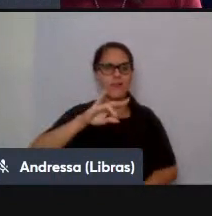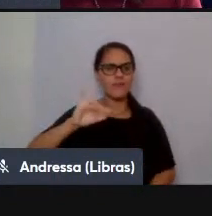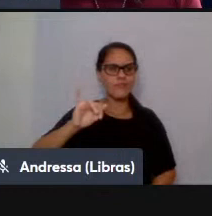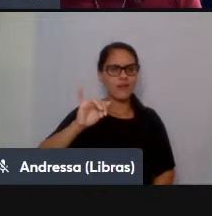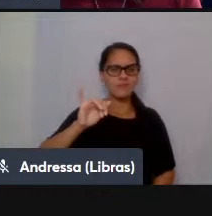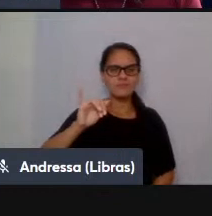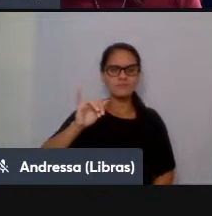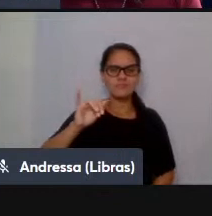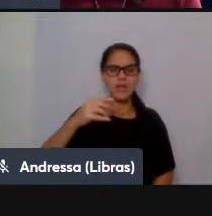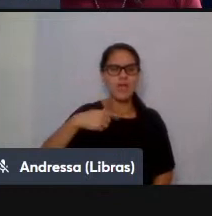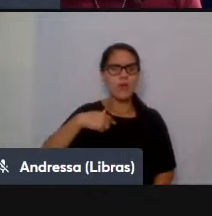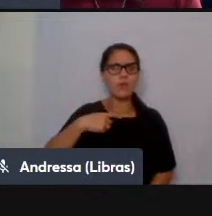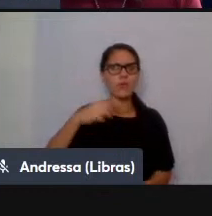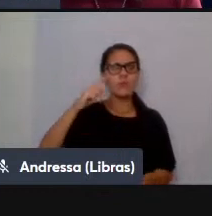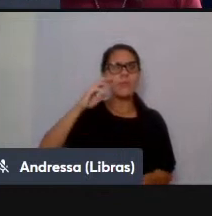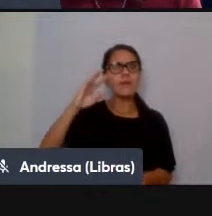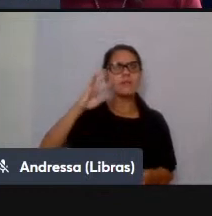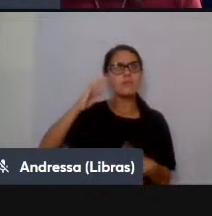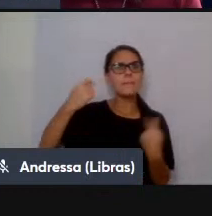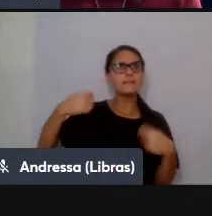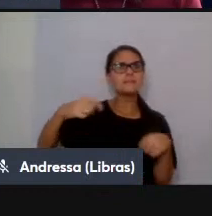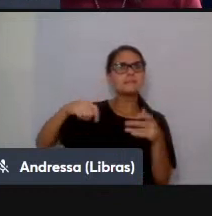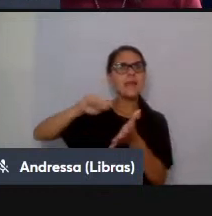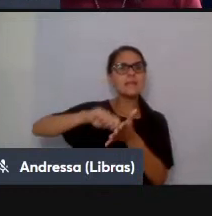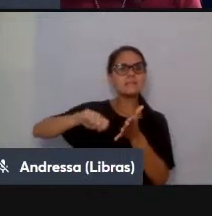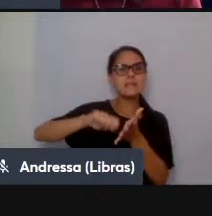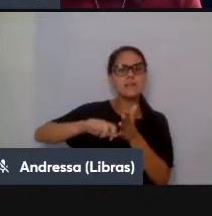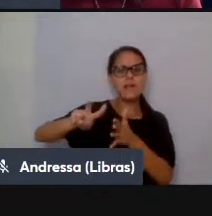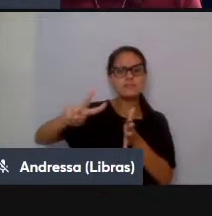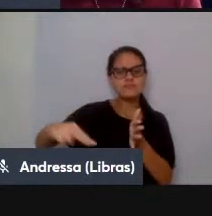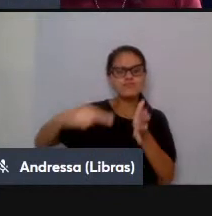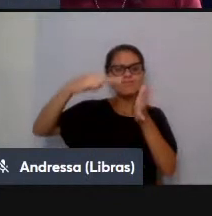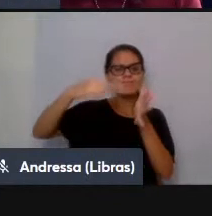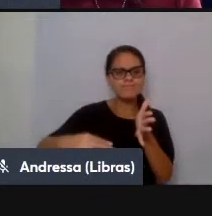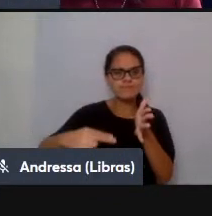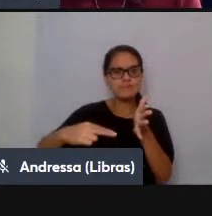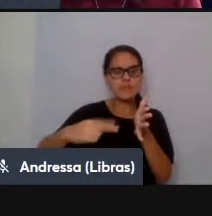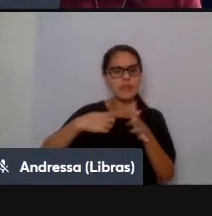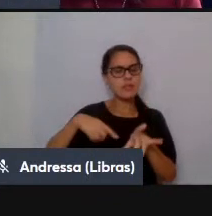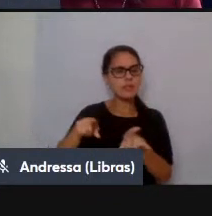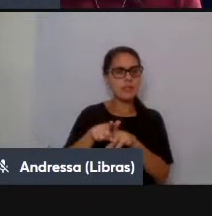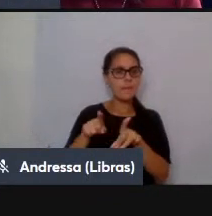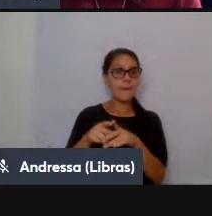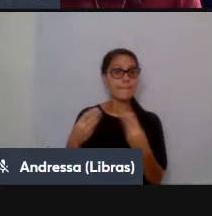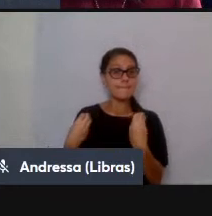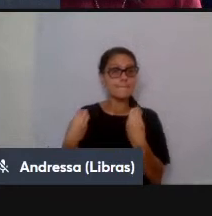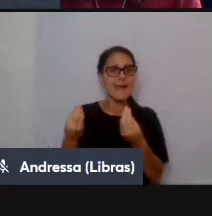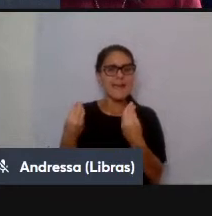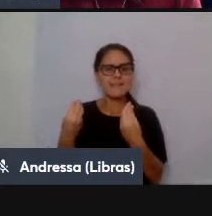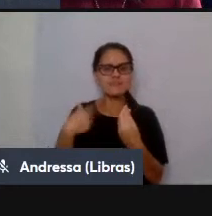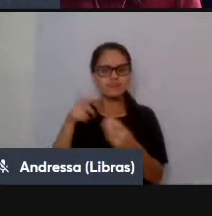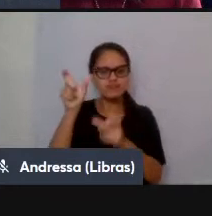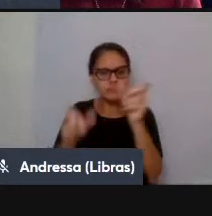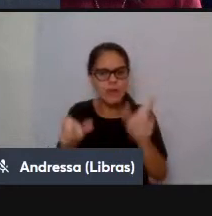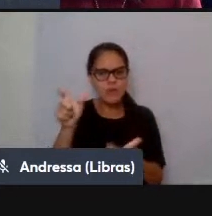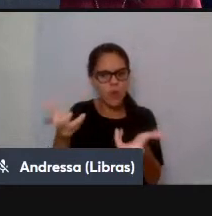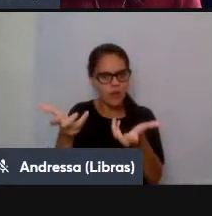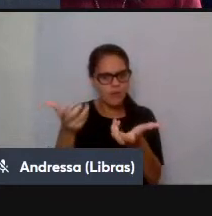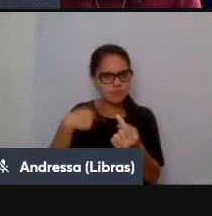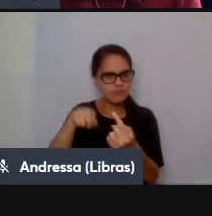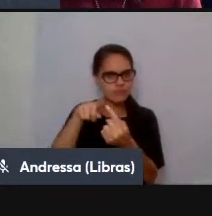quem você está escrevendo e por que você quer esse público